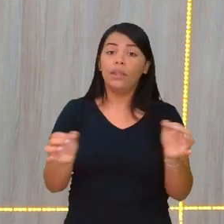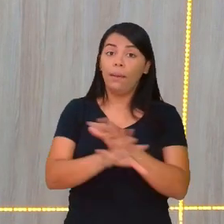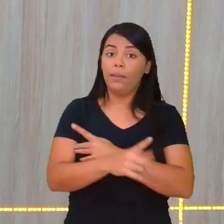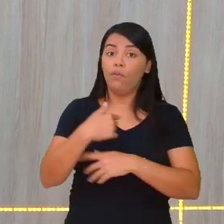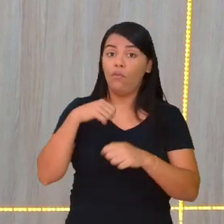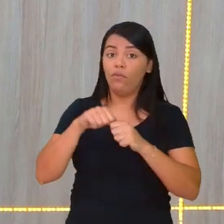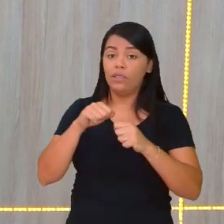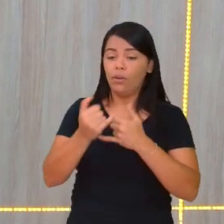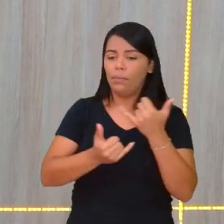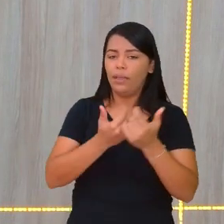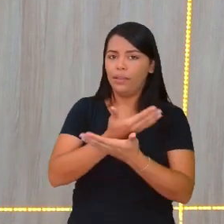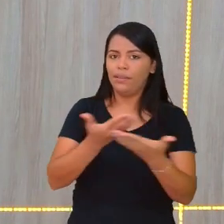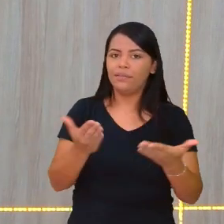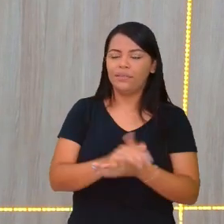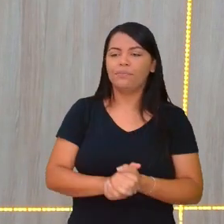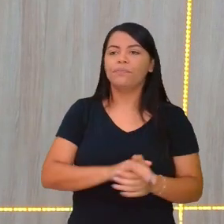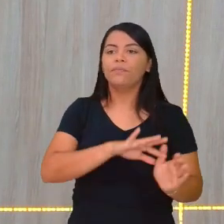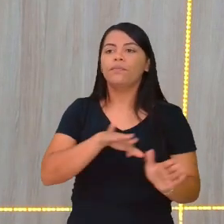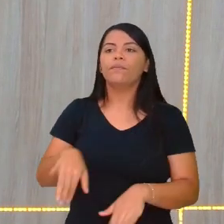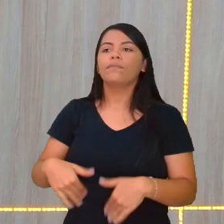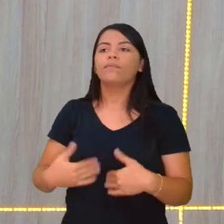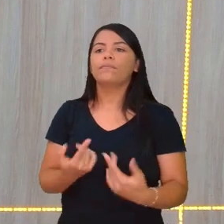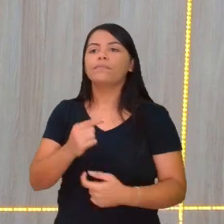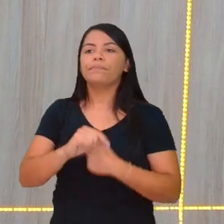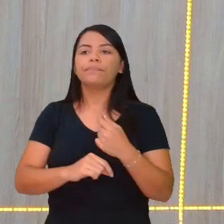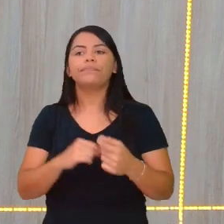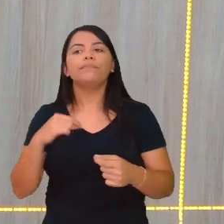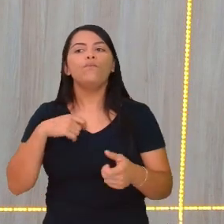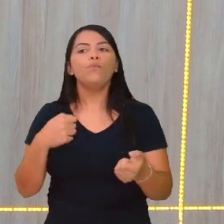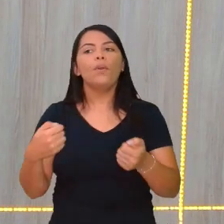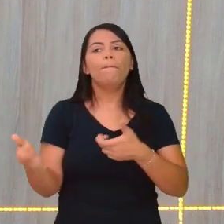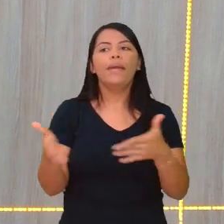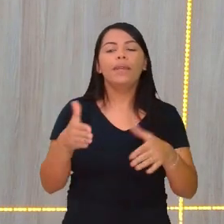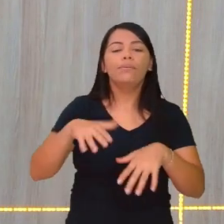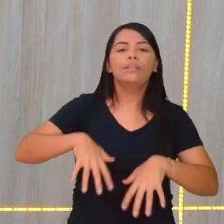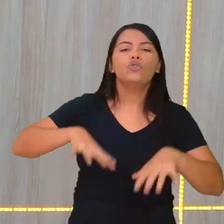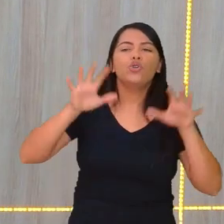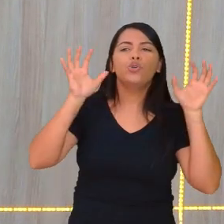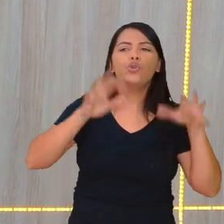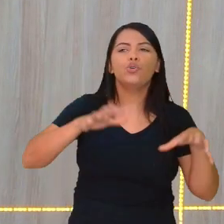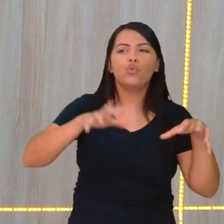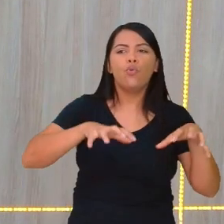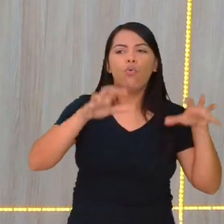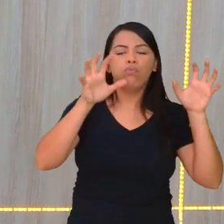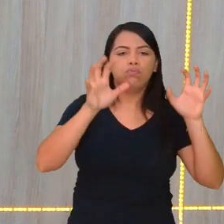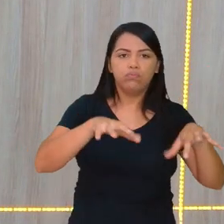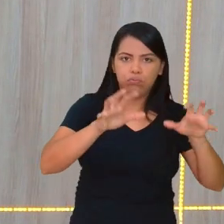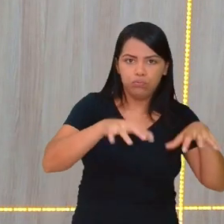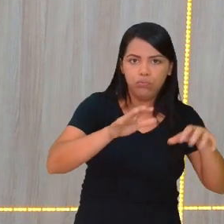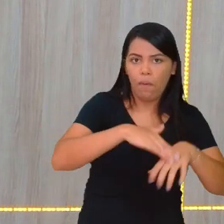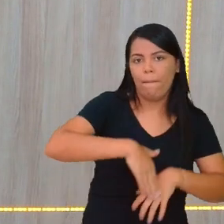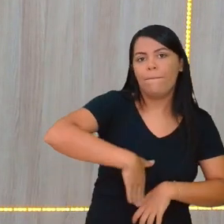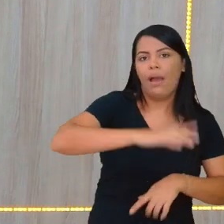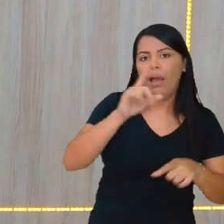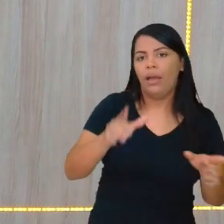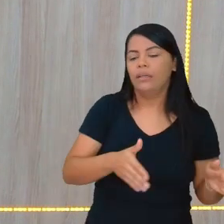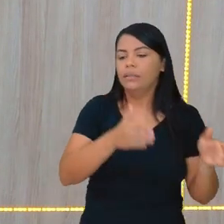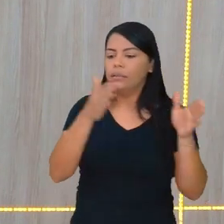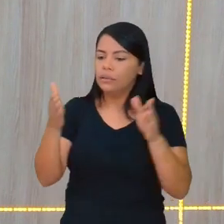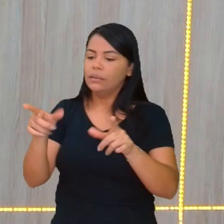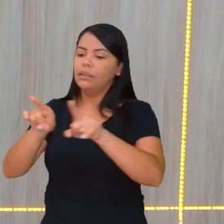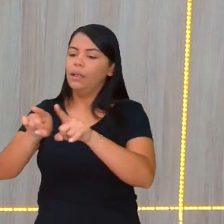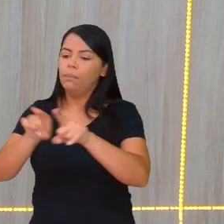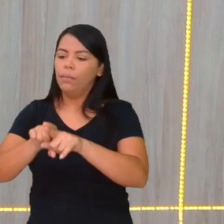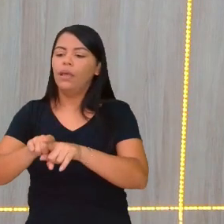Não foi o de maior temperatura média e teve o maior número de casos de dengue. Então, maior precipitação, maior número de